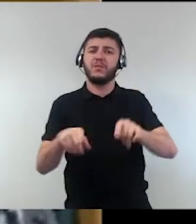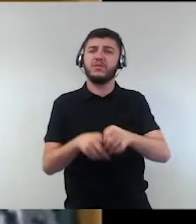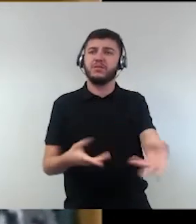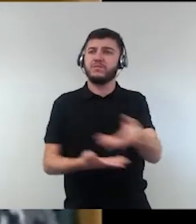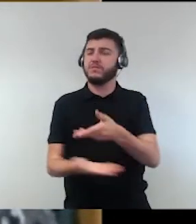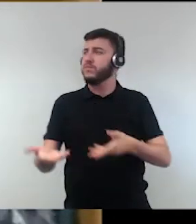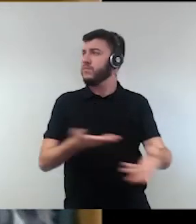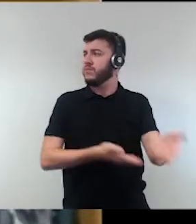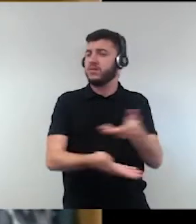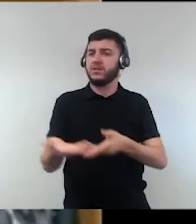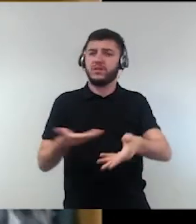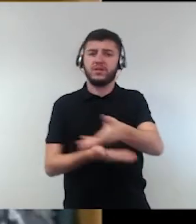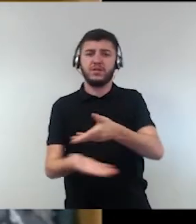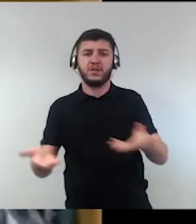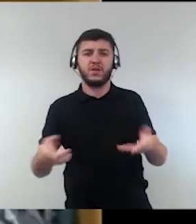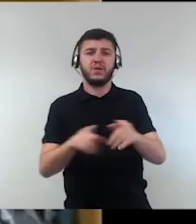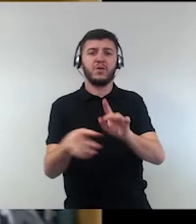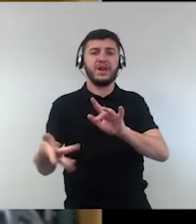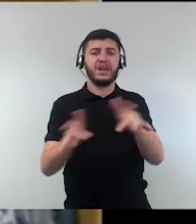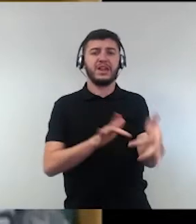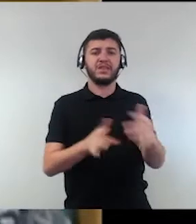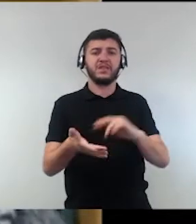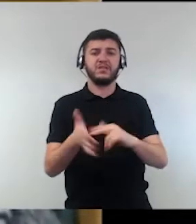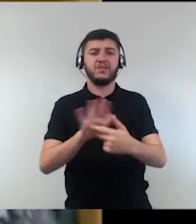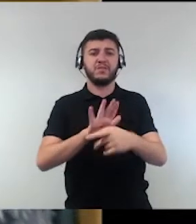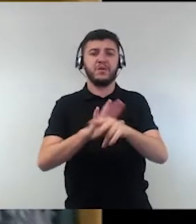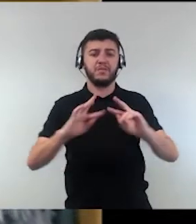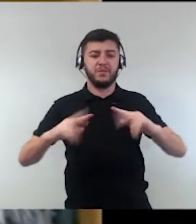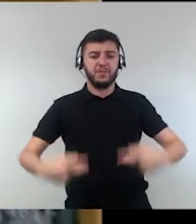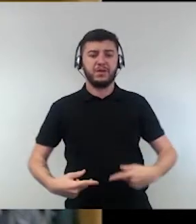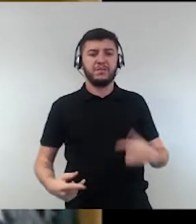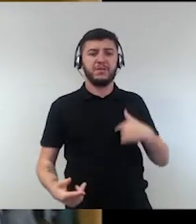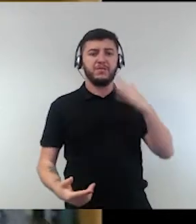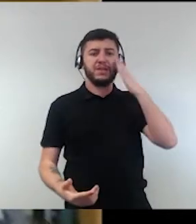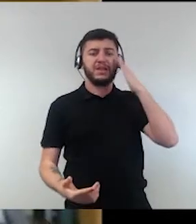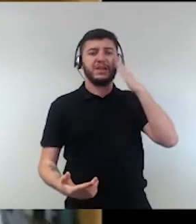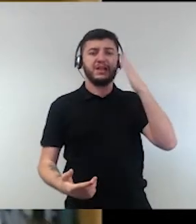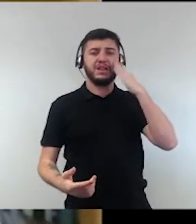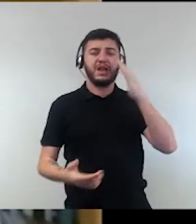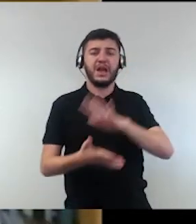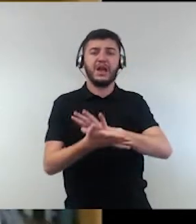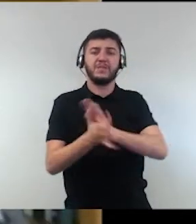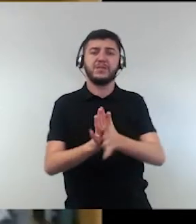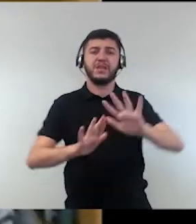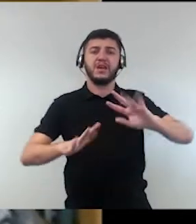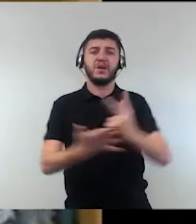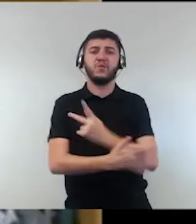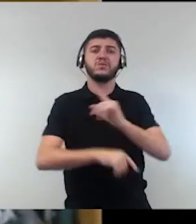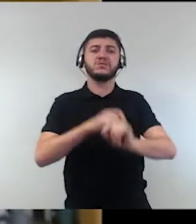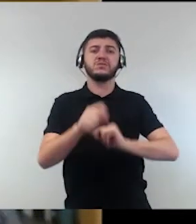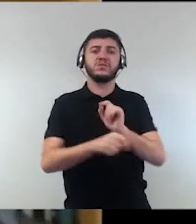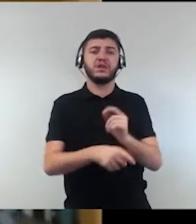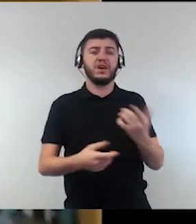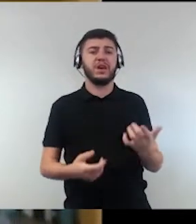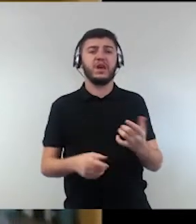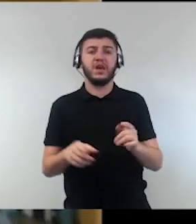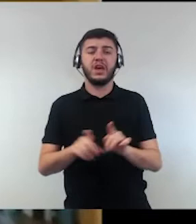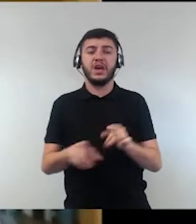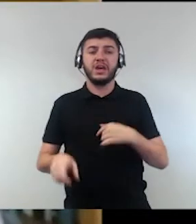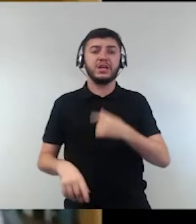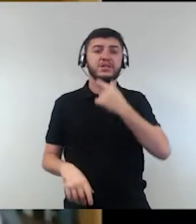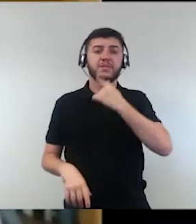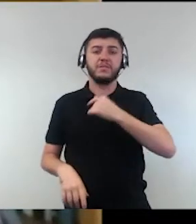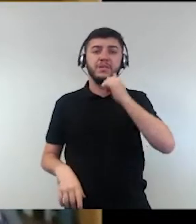uma relação de humanidade para entender que tipo de miséria os teria levado àquelas decisões ou àquela forma